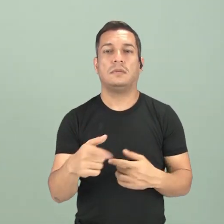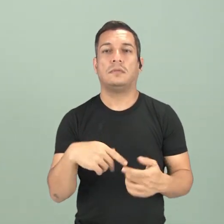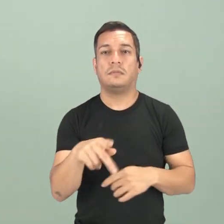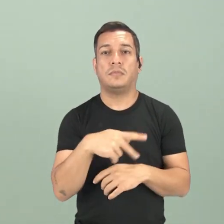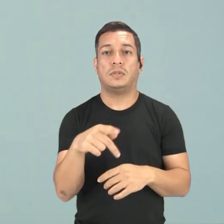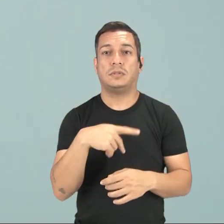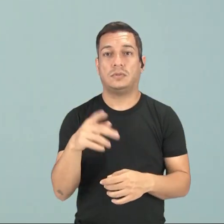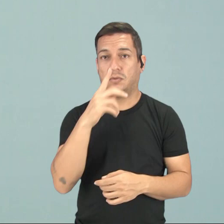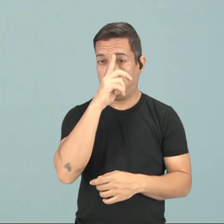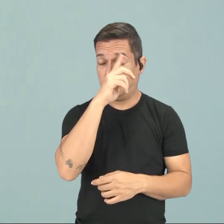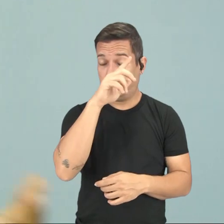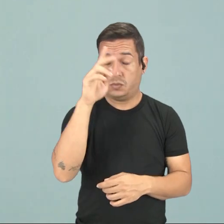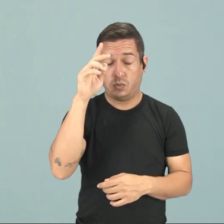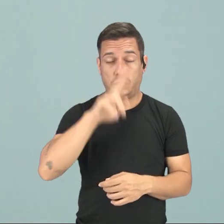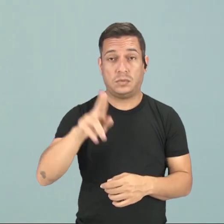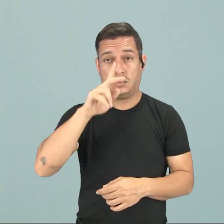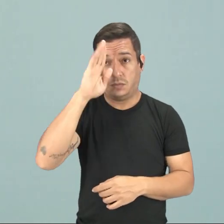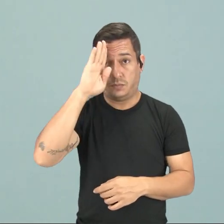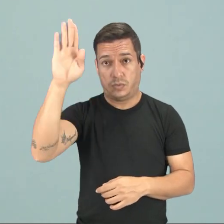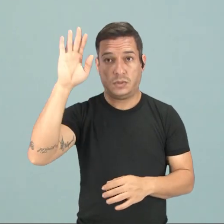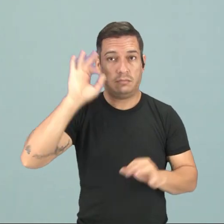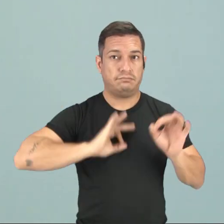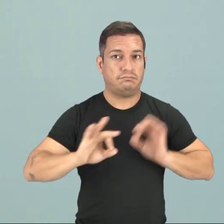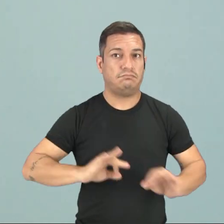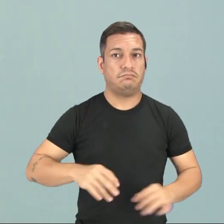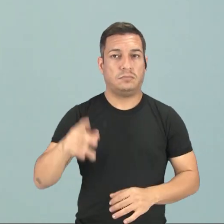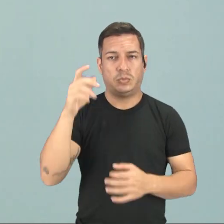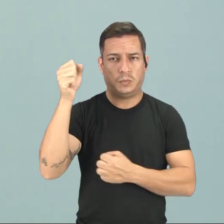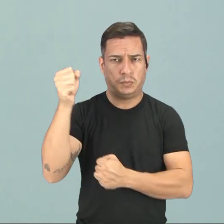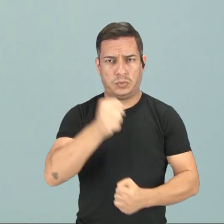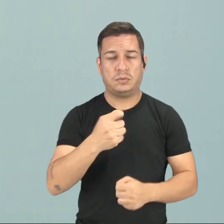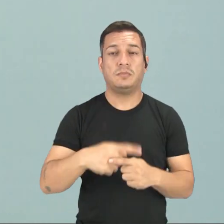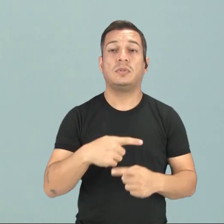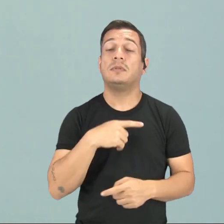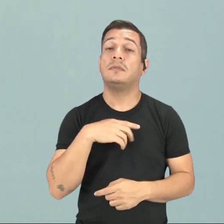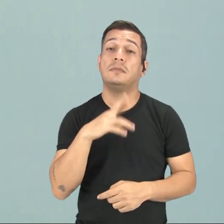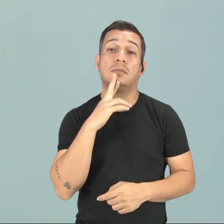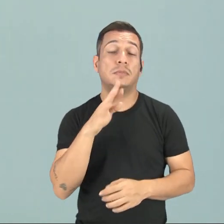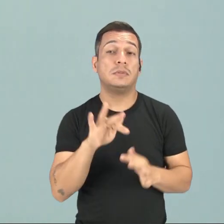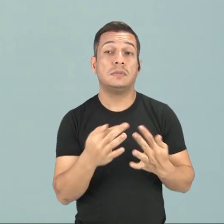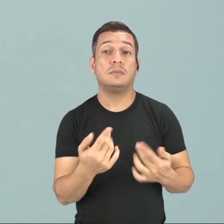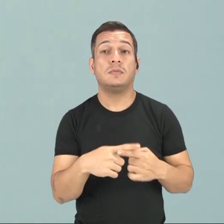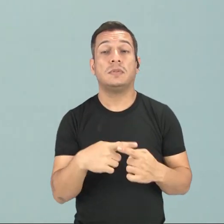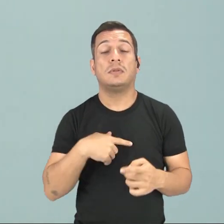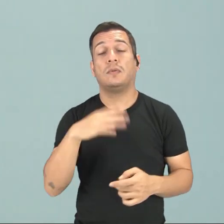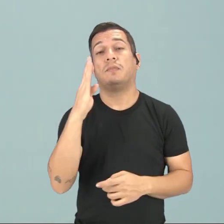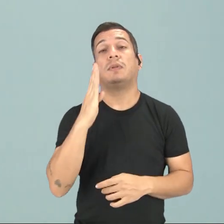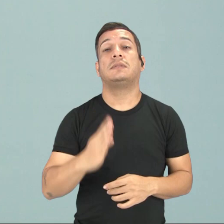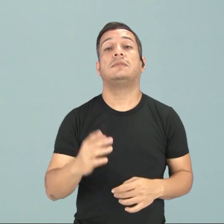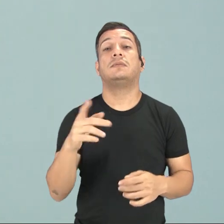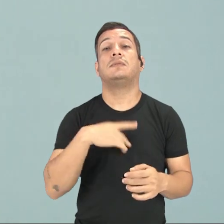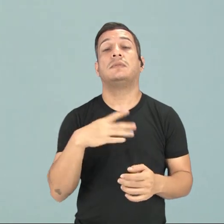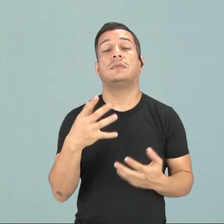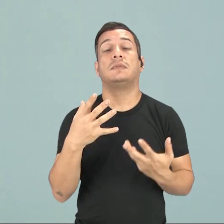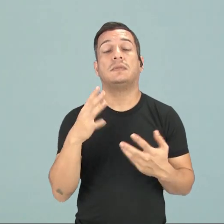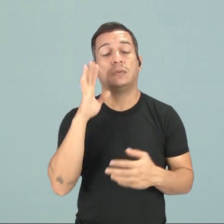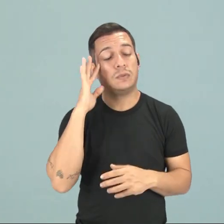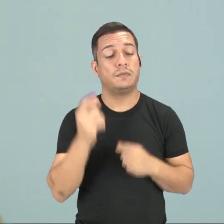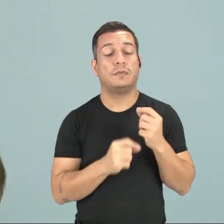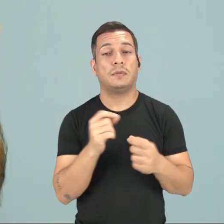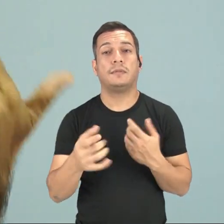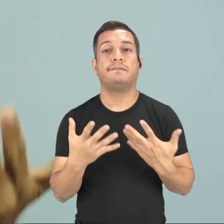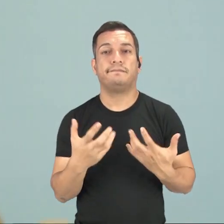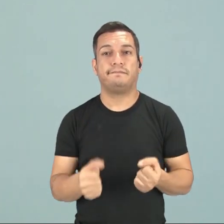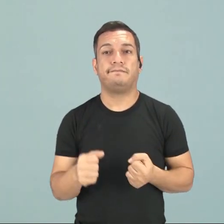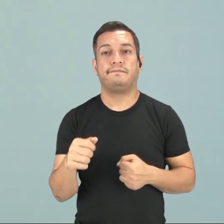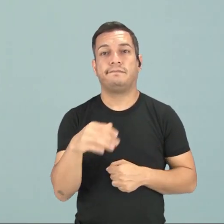seu poderio militar? E a resposta é simples, porque o Brasil resolveu adotar uma bandeira pacifista. E isso